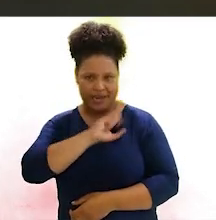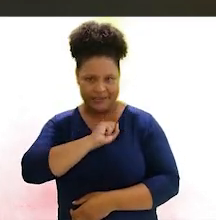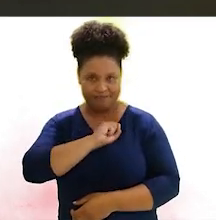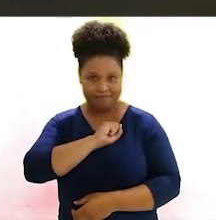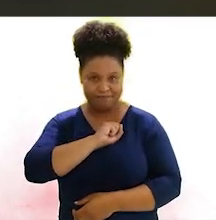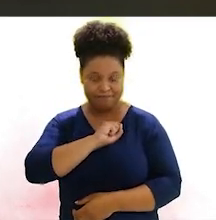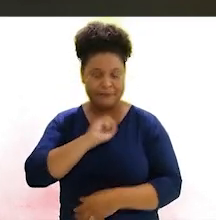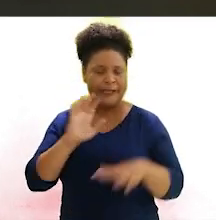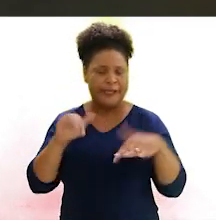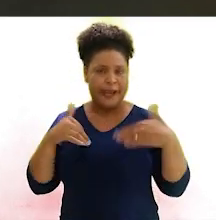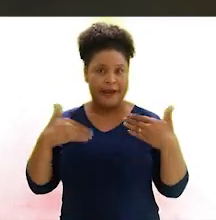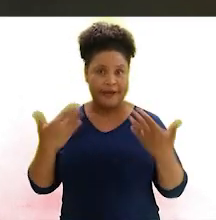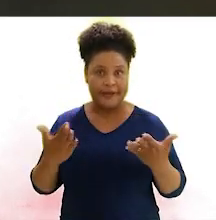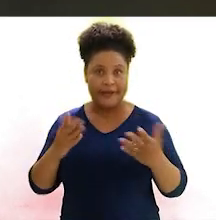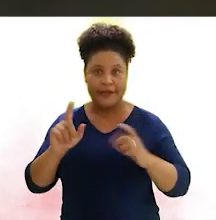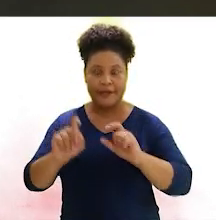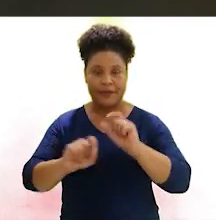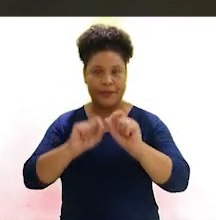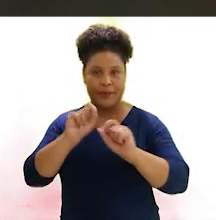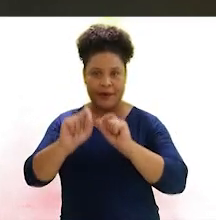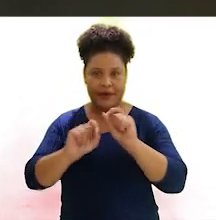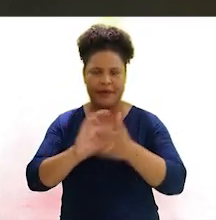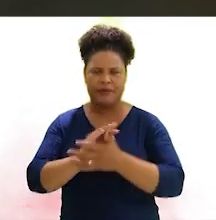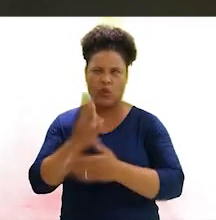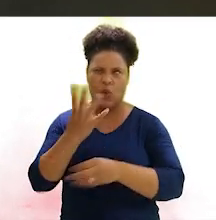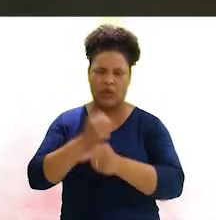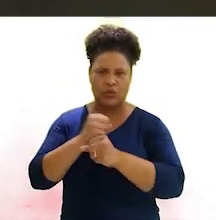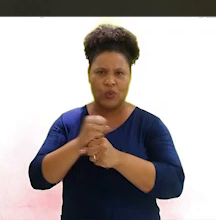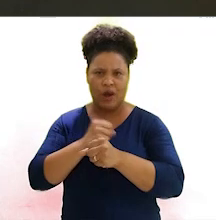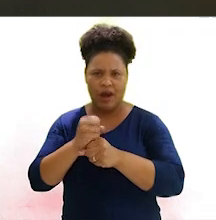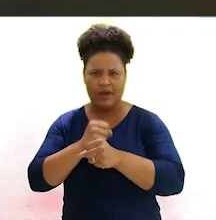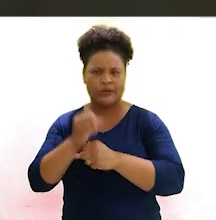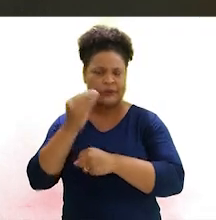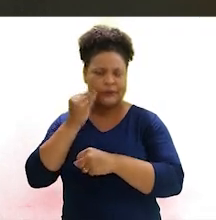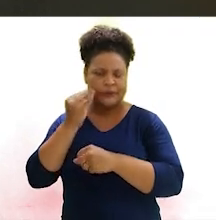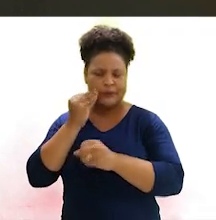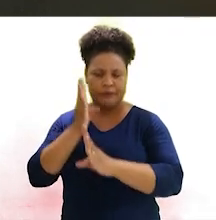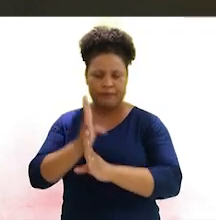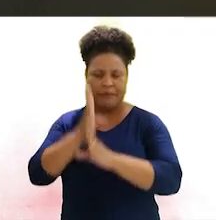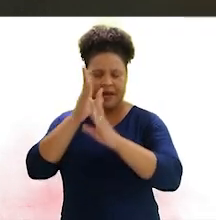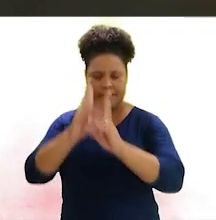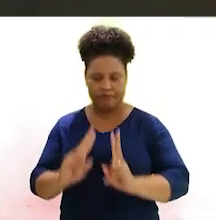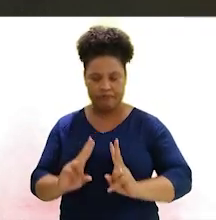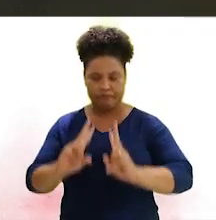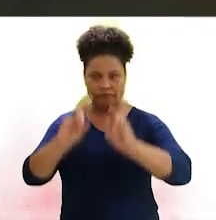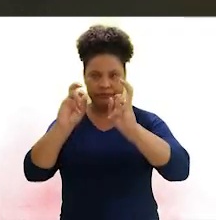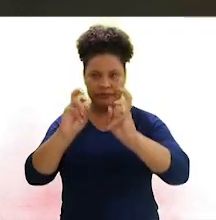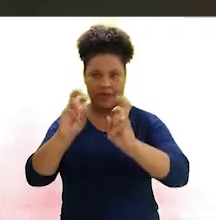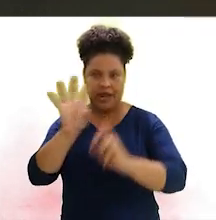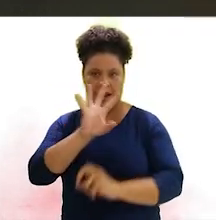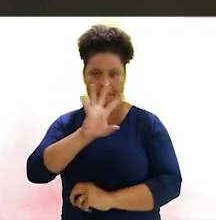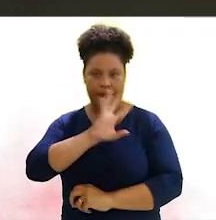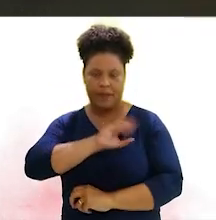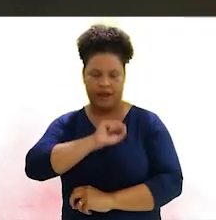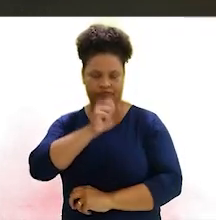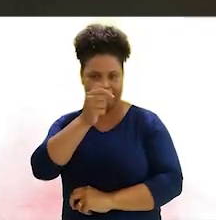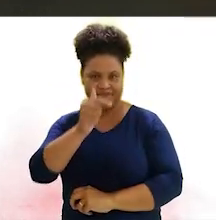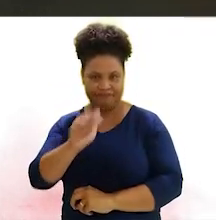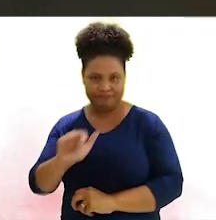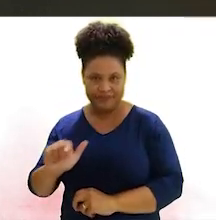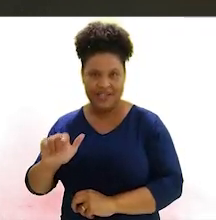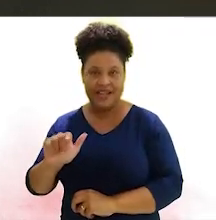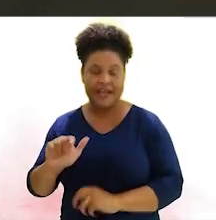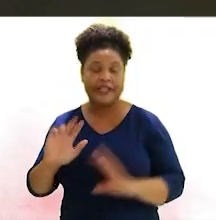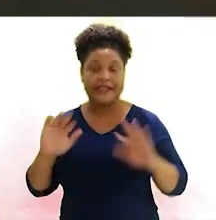formas e aí tem quatro anos que eu tenho tentado redescobrir a arma